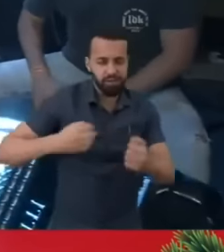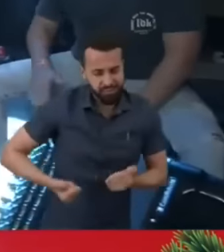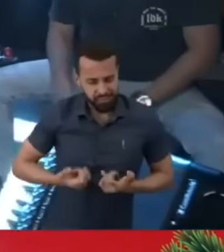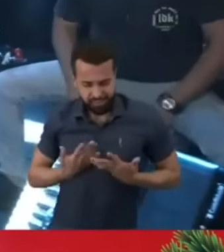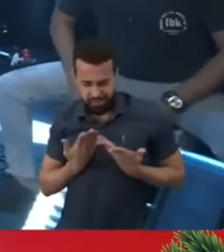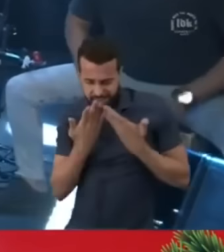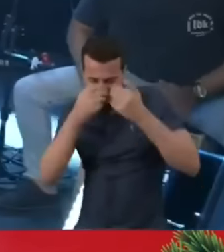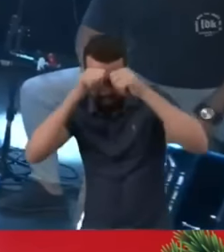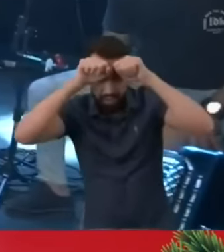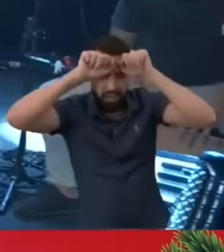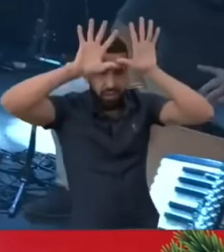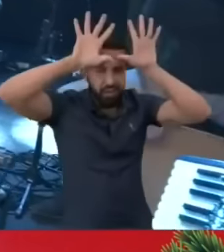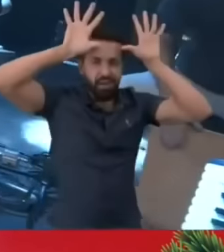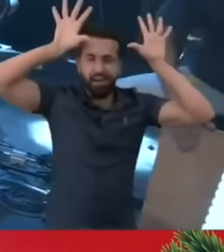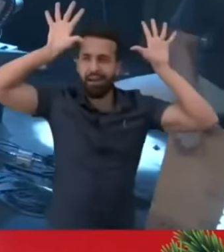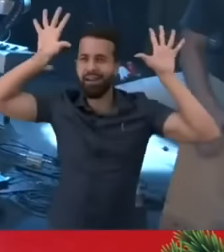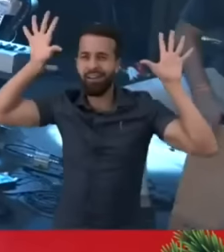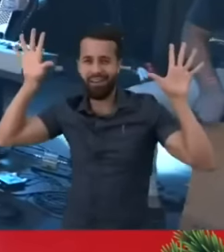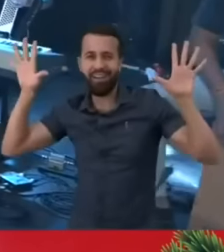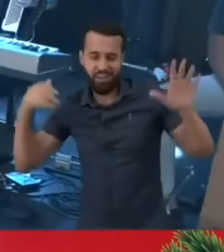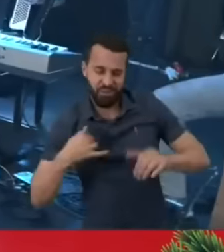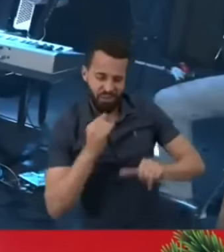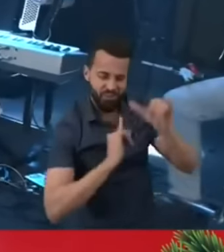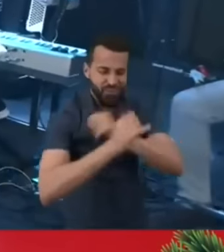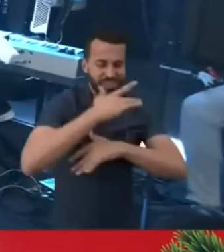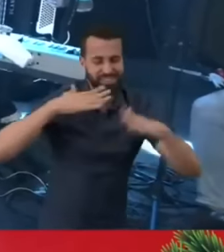cabelo bagunçado.